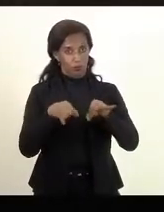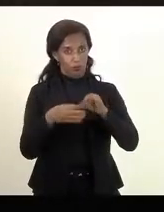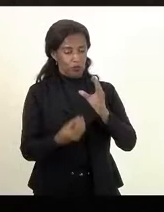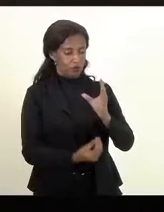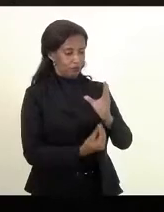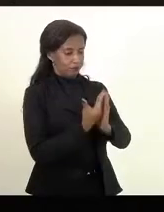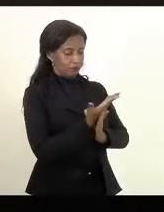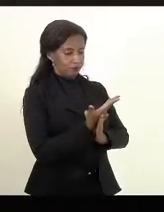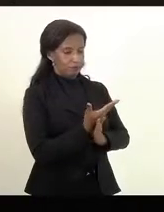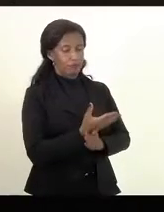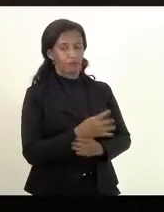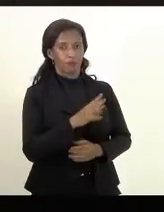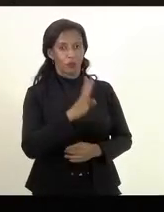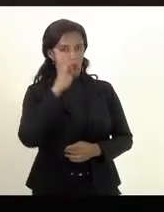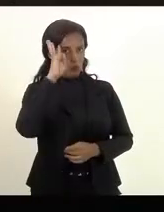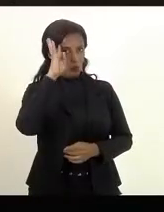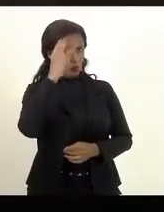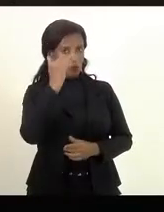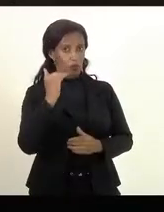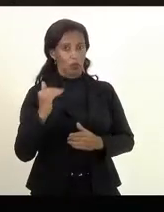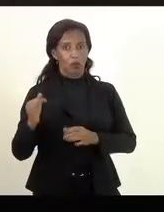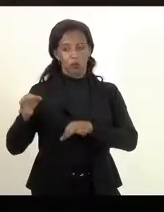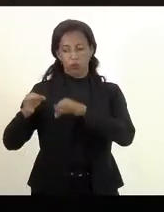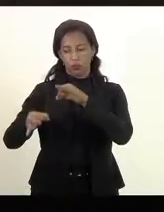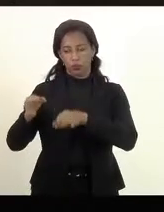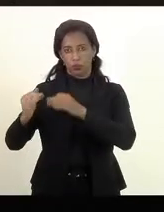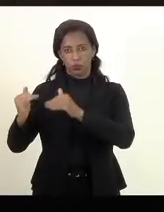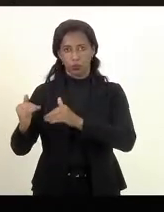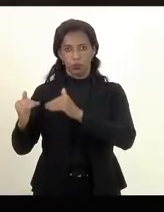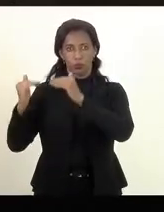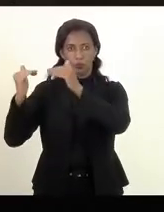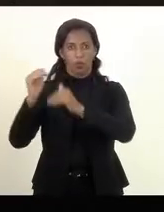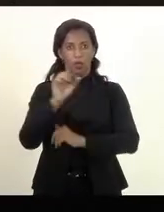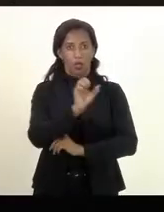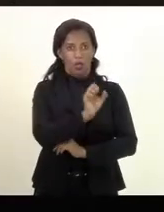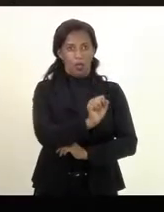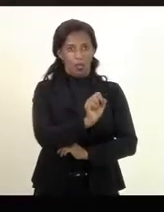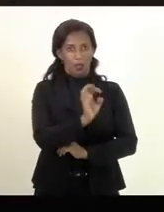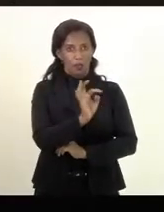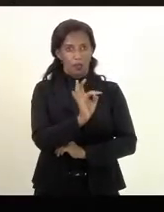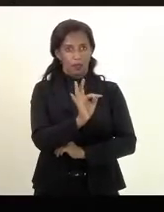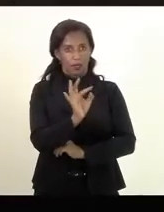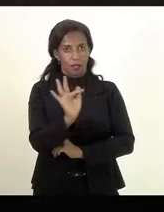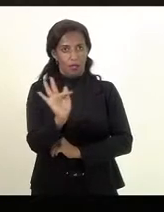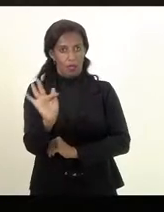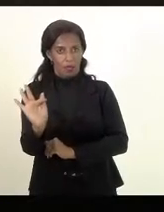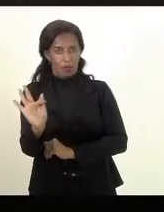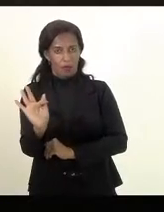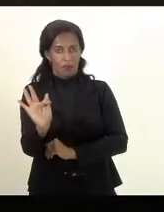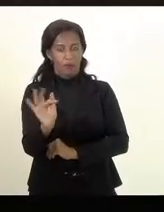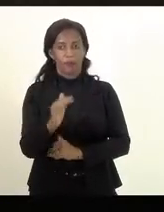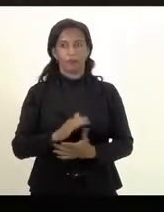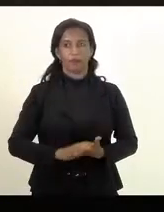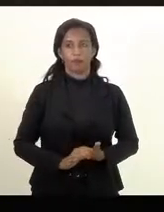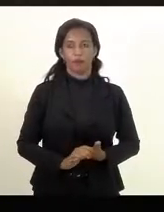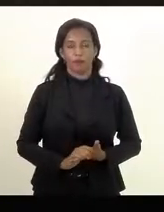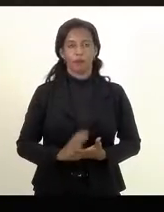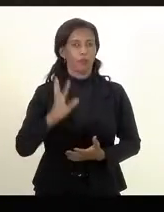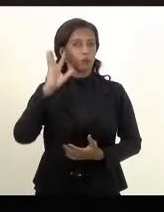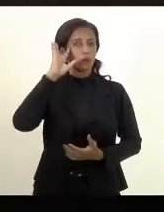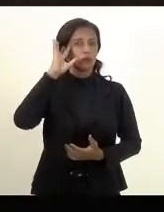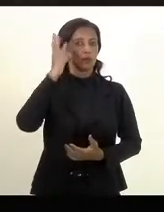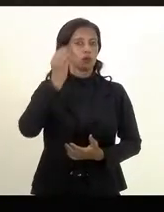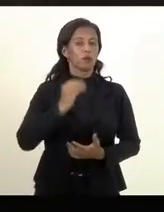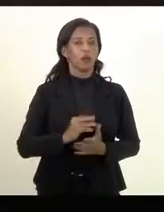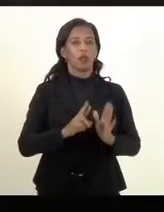uma decisão do Superior Tribunal Federal, do nosso STF, salveu de memória, numa decisão que